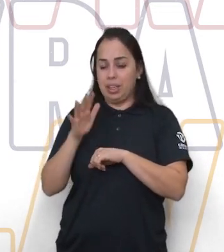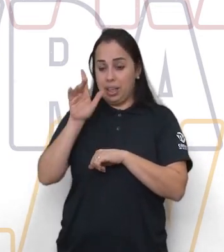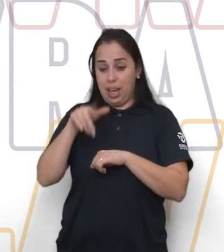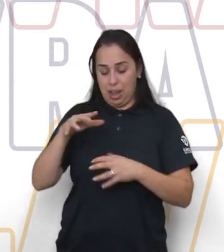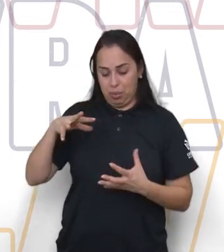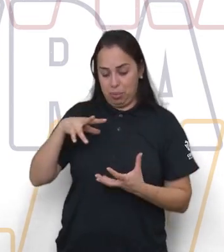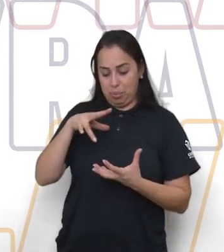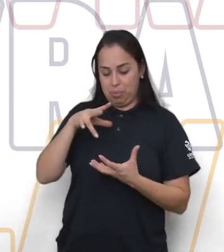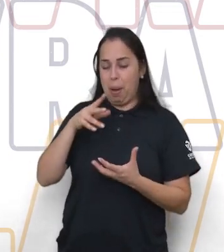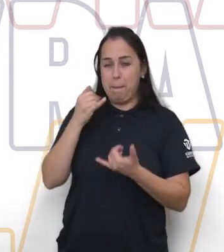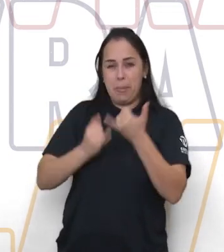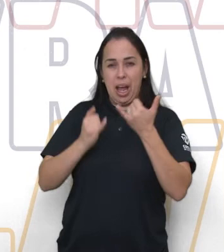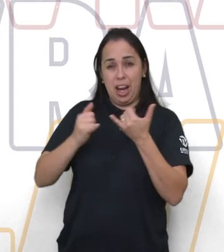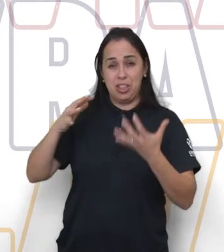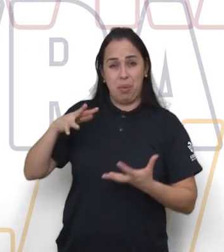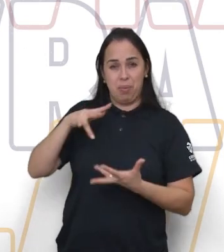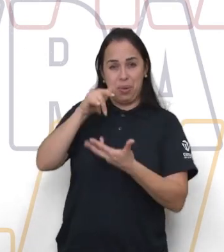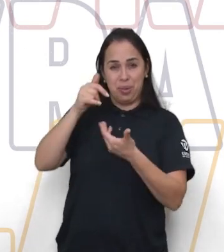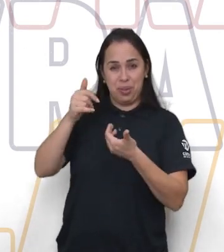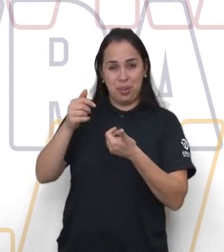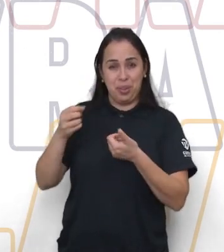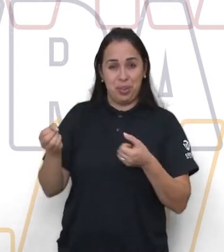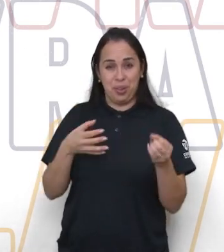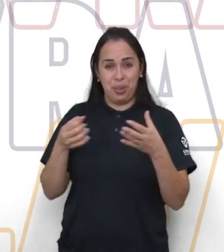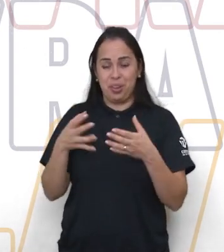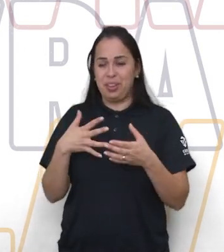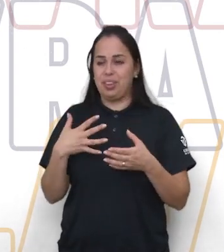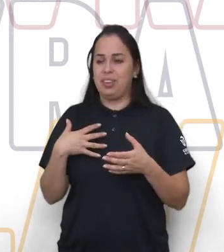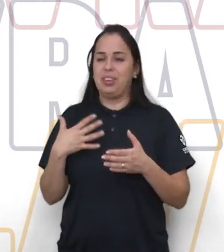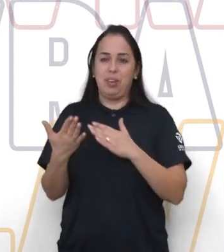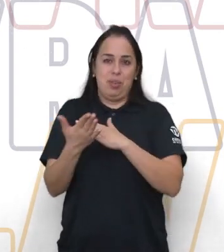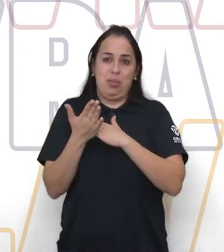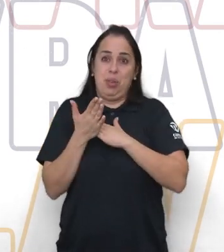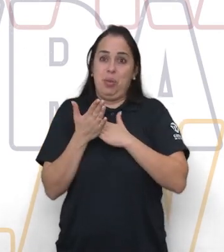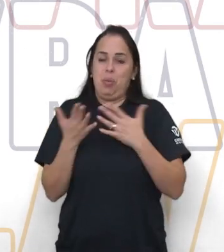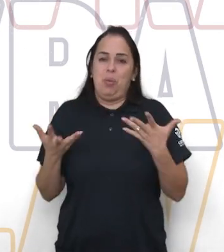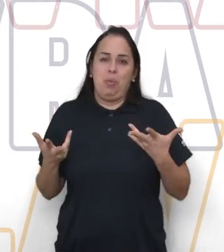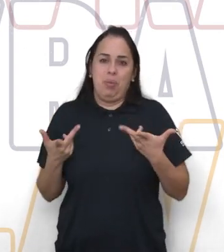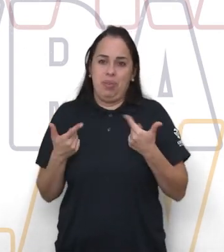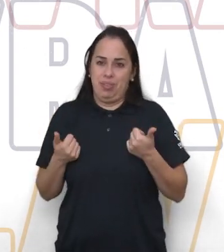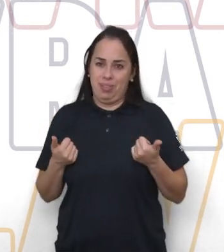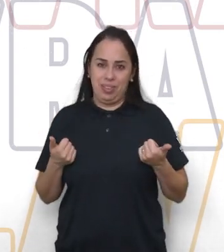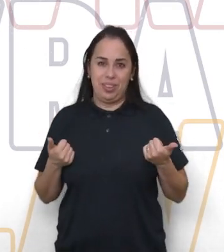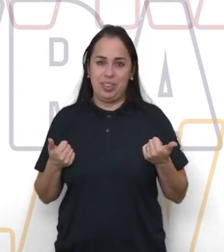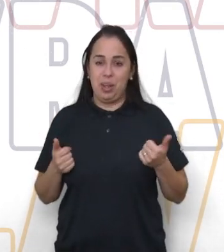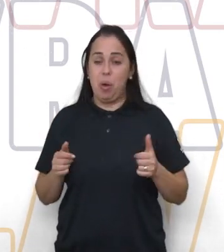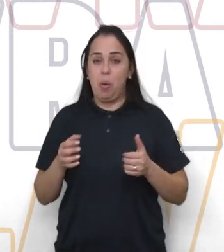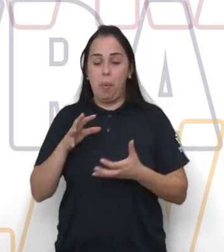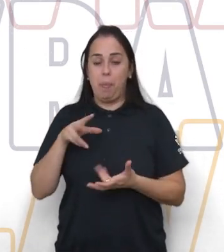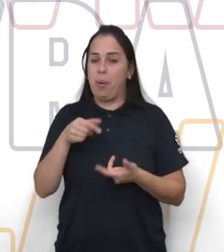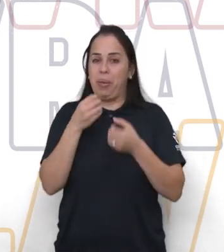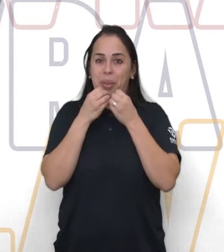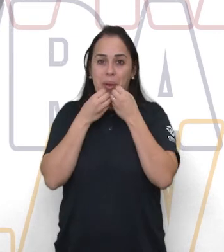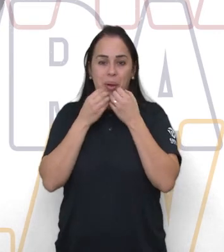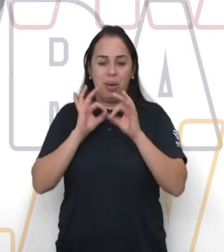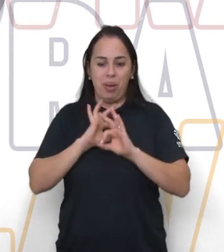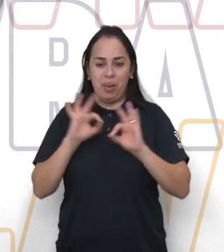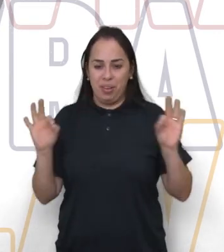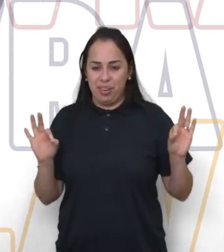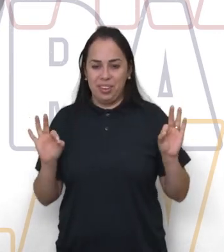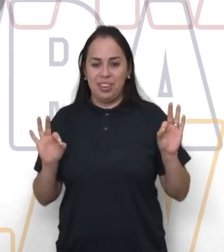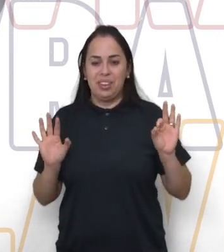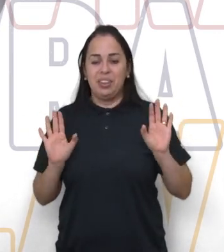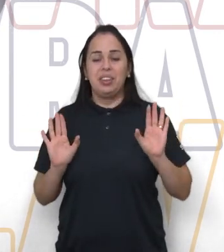mundo novo né bom então sendo empatar de flor maravilhosa né para eles o mundo está bom